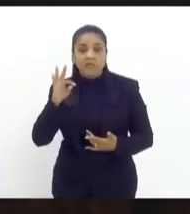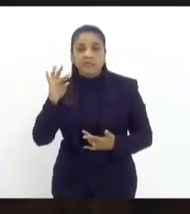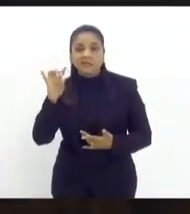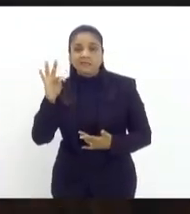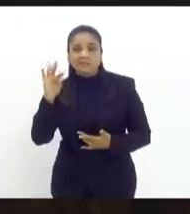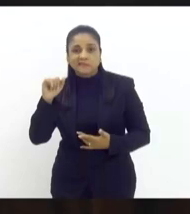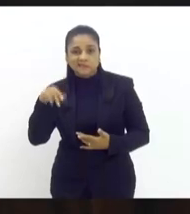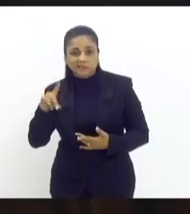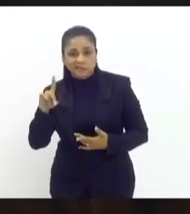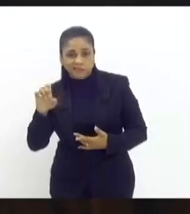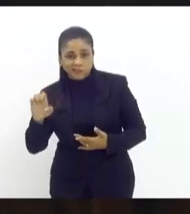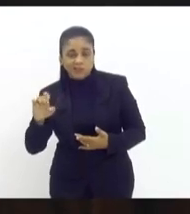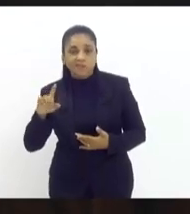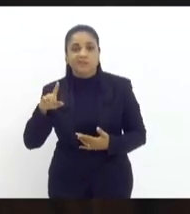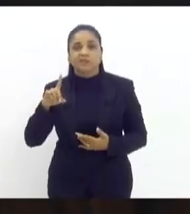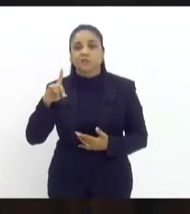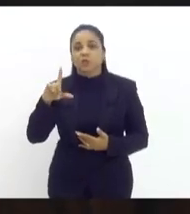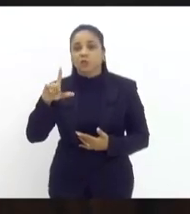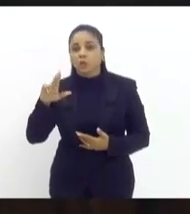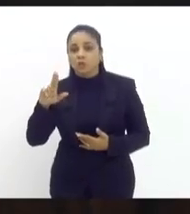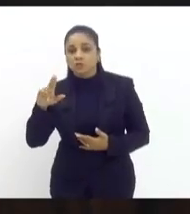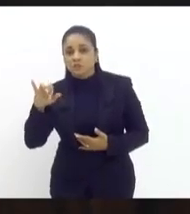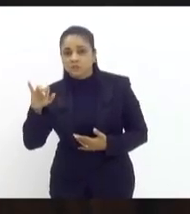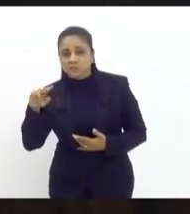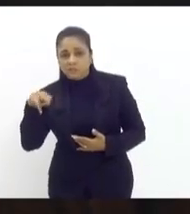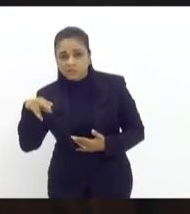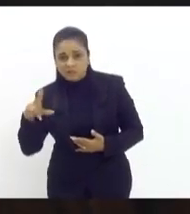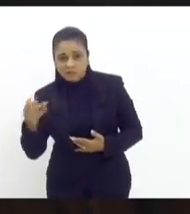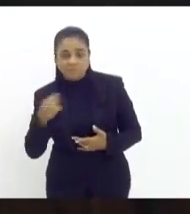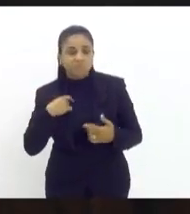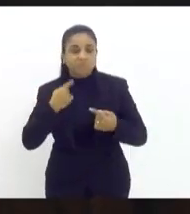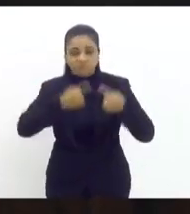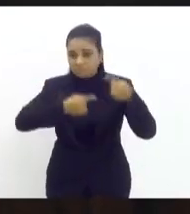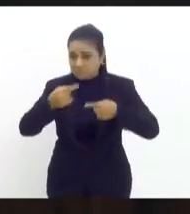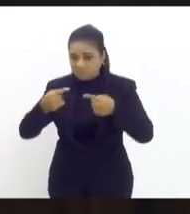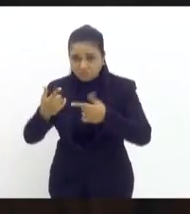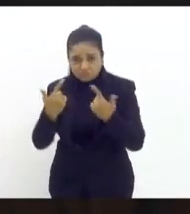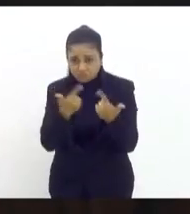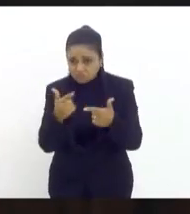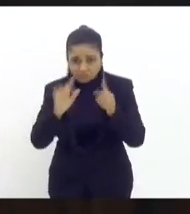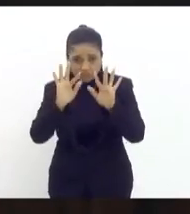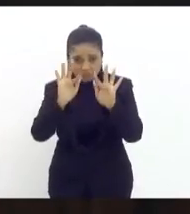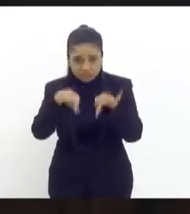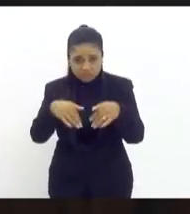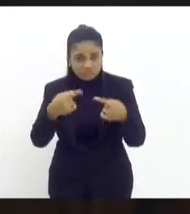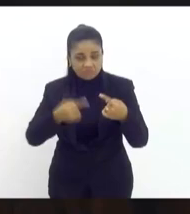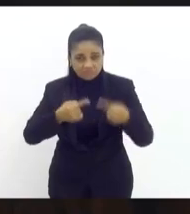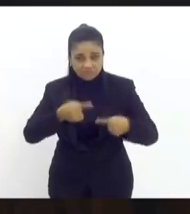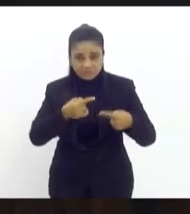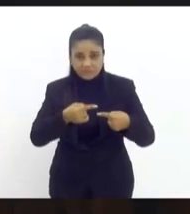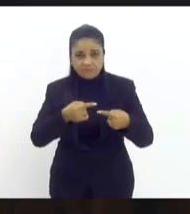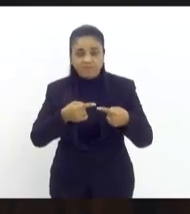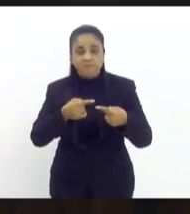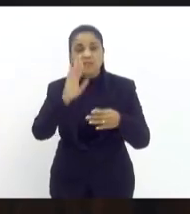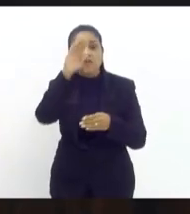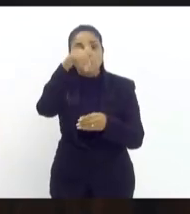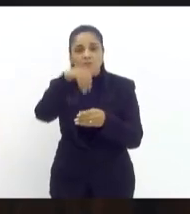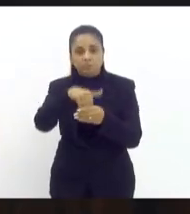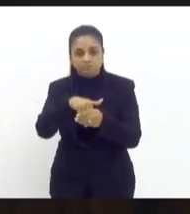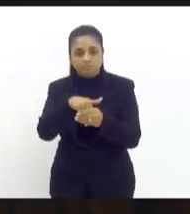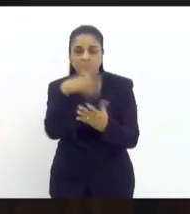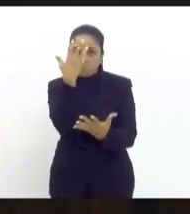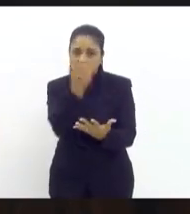Lucinha Luiz Cláudio nós vemos Quem Queira discutir não vendo mais quem que discutir encerrado a discussão em votação